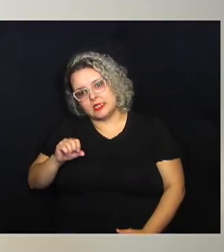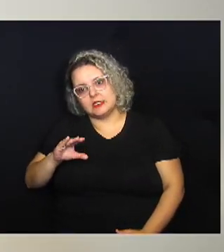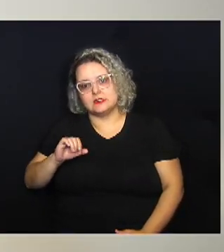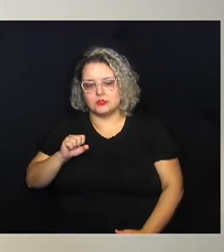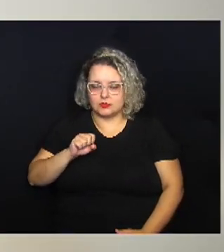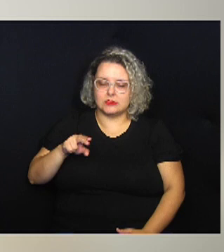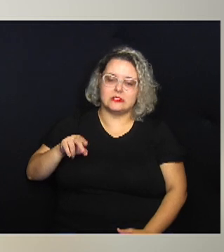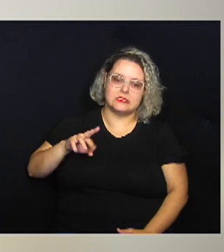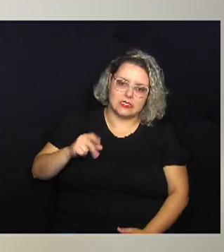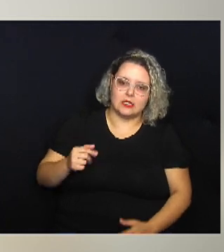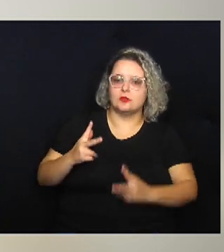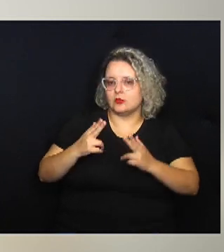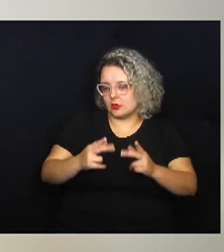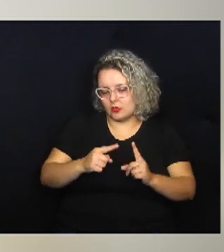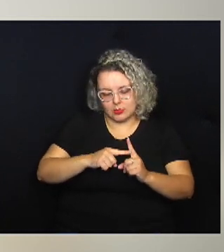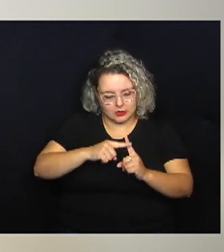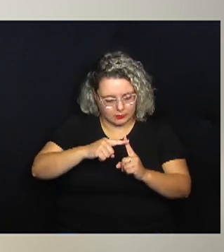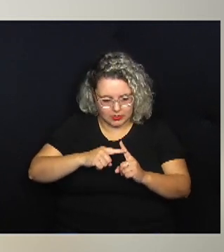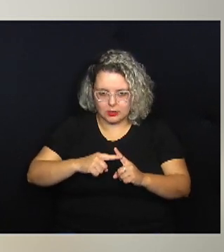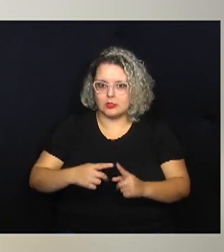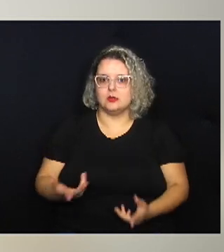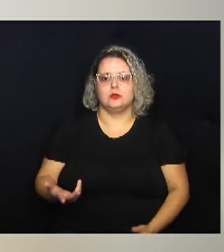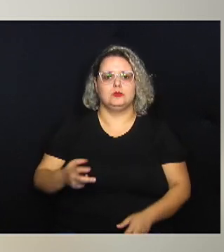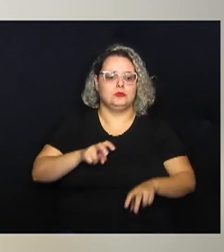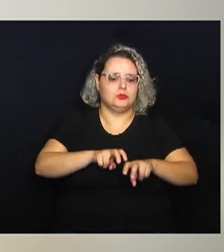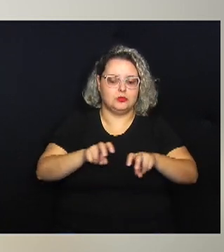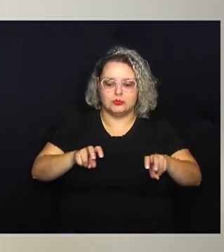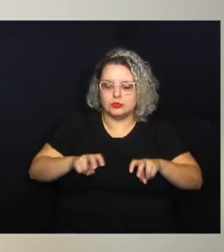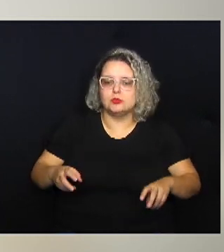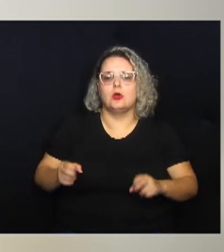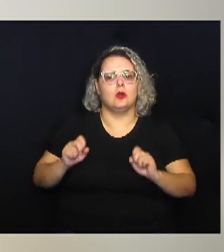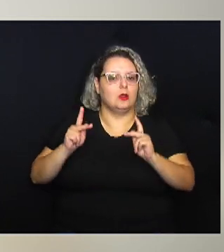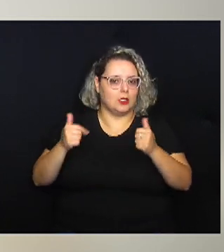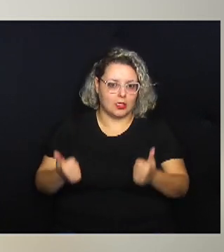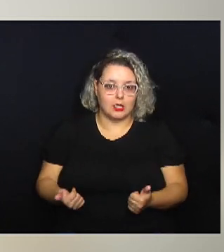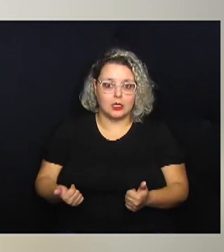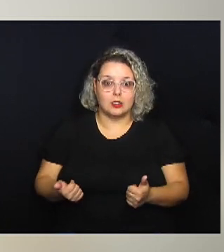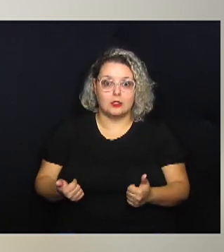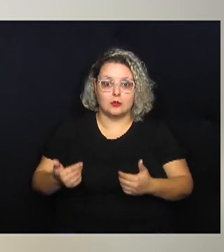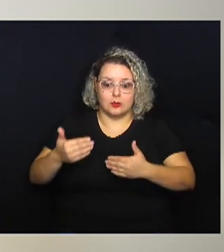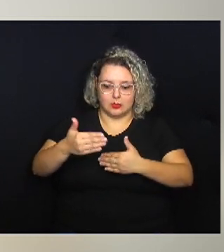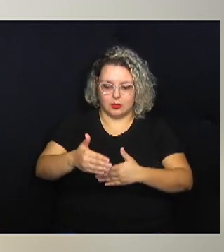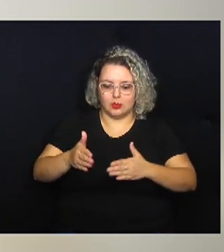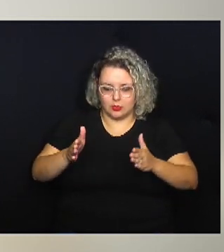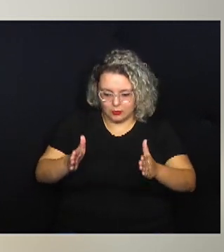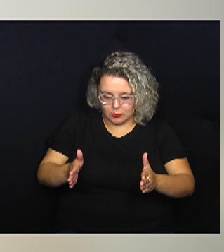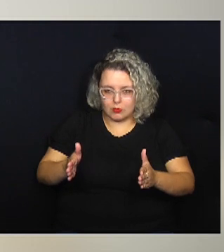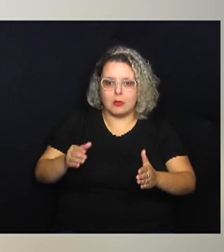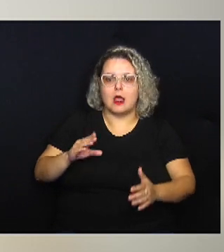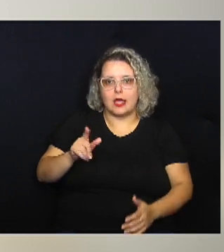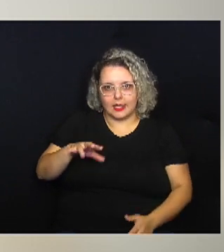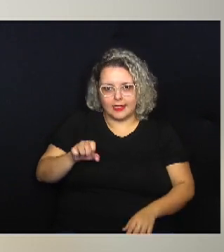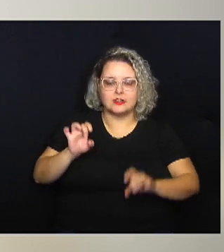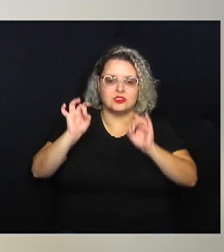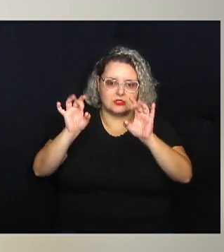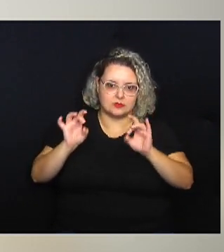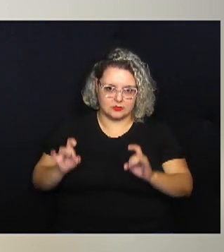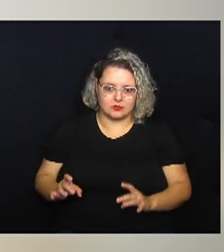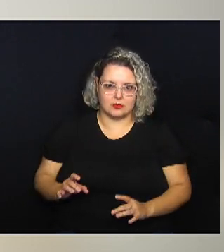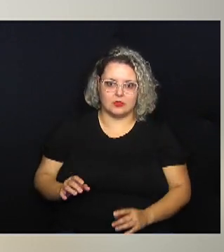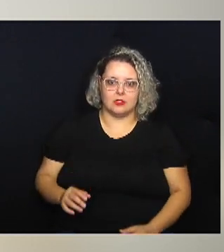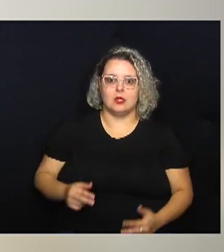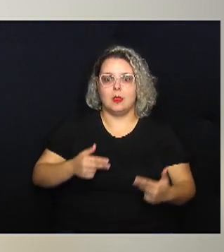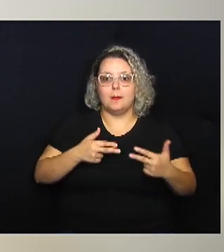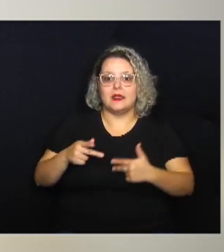dos passageiros né que vão nos assentos e ele vai numa caixa de transporte especial ele chama de padrão